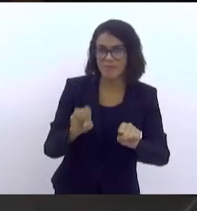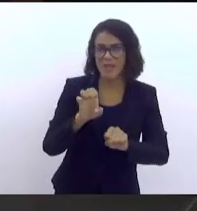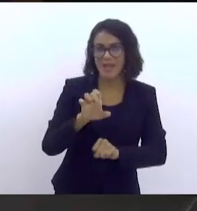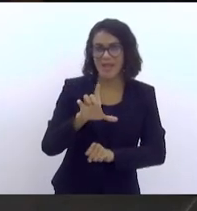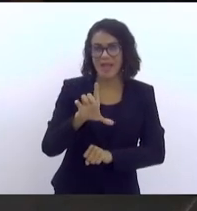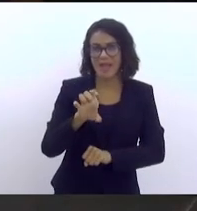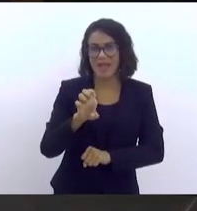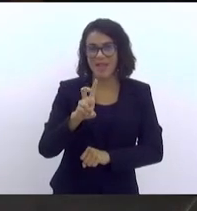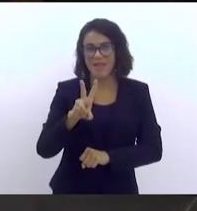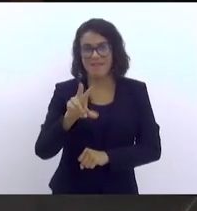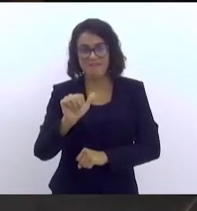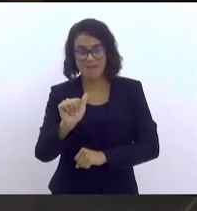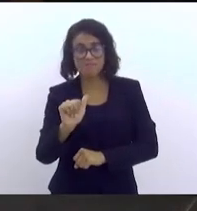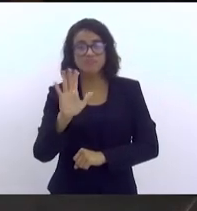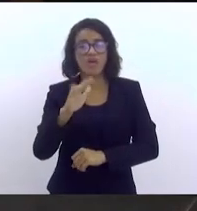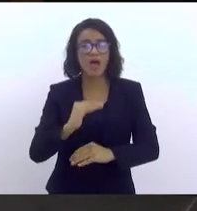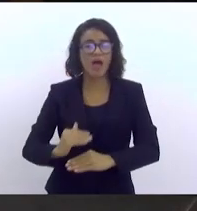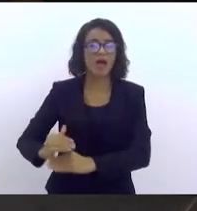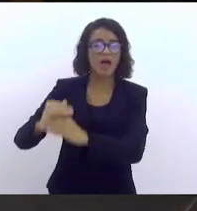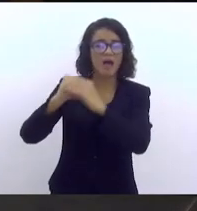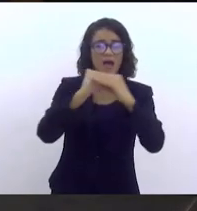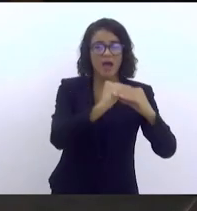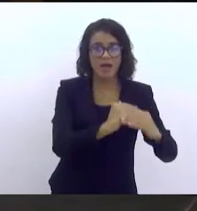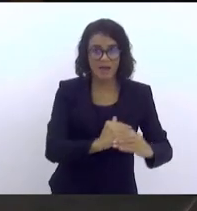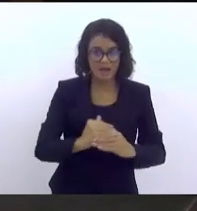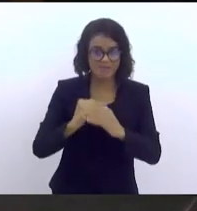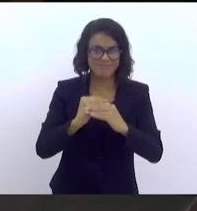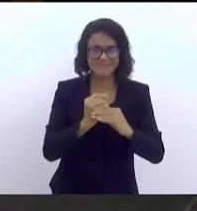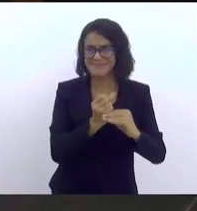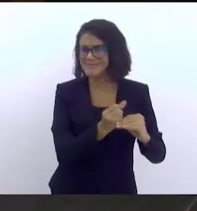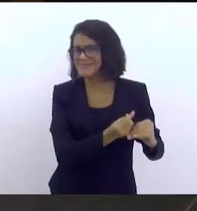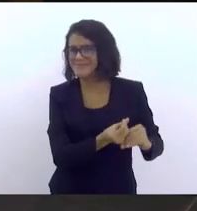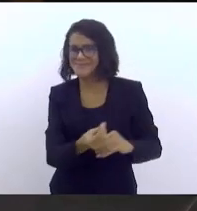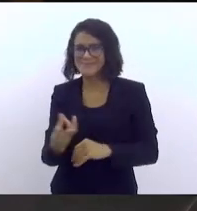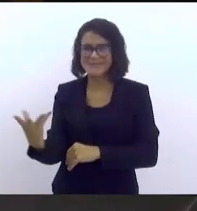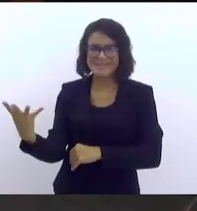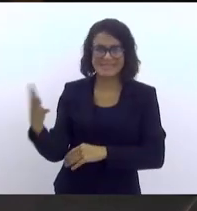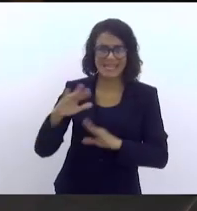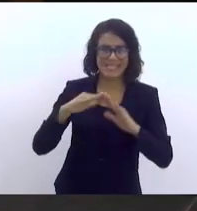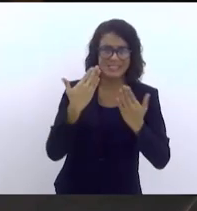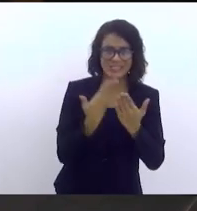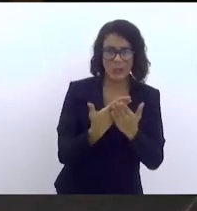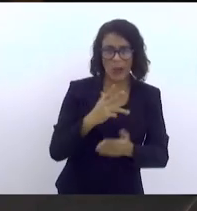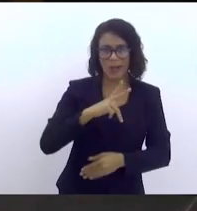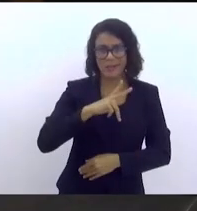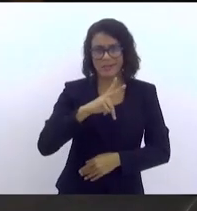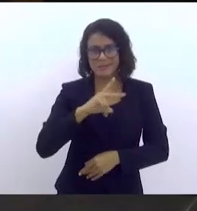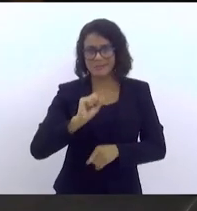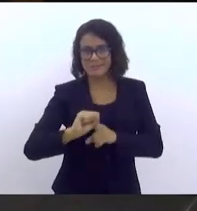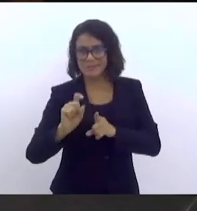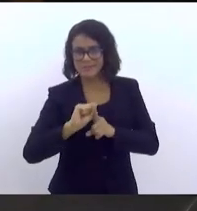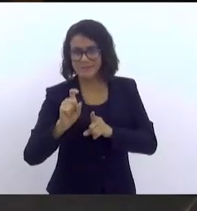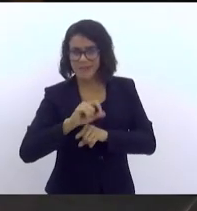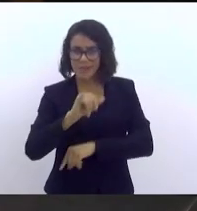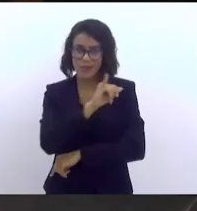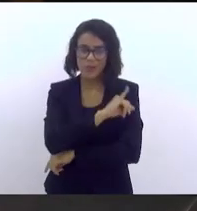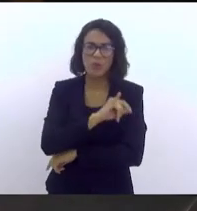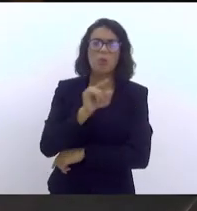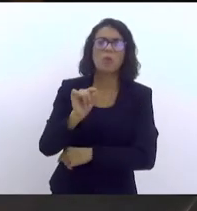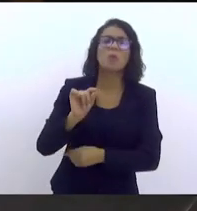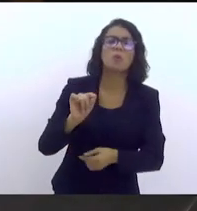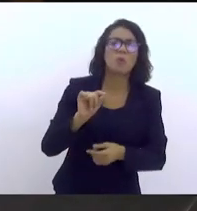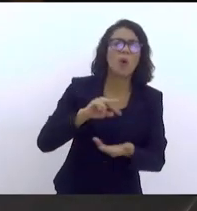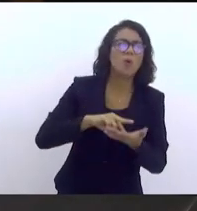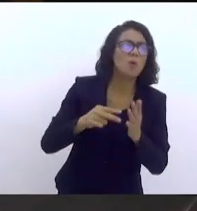se tornou um padrão em milhares de escolas privadas no Rio de Janeiro o que